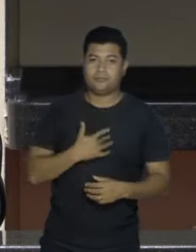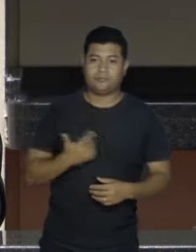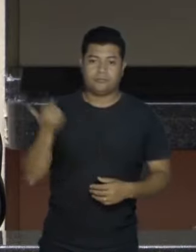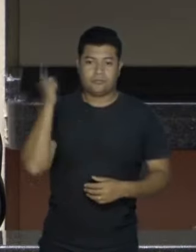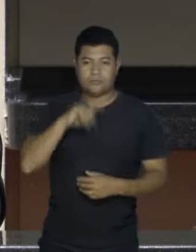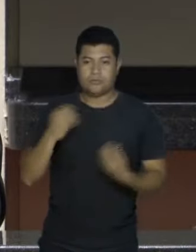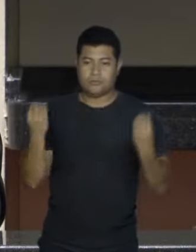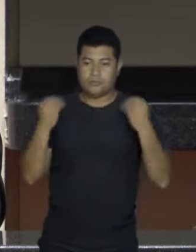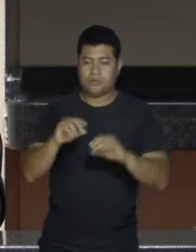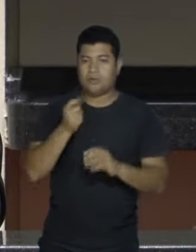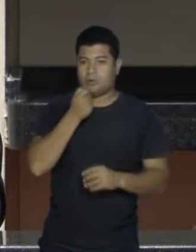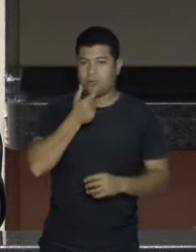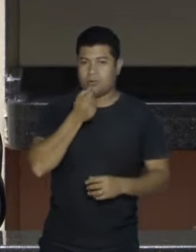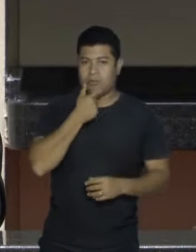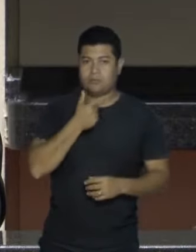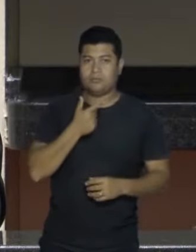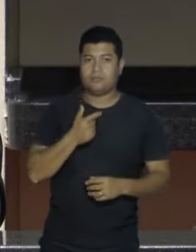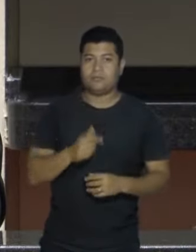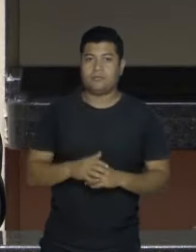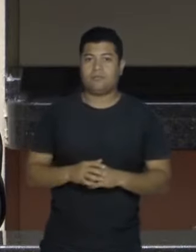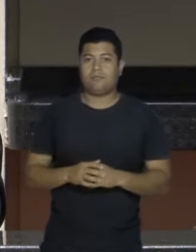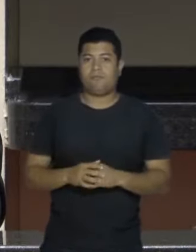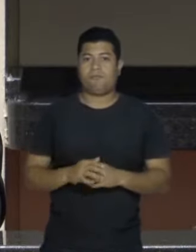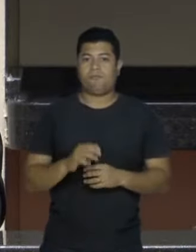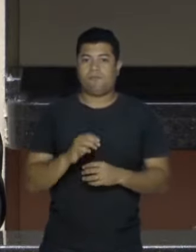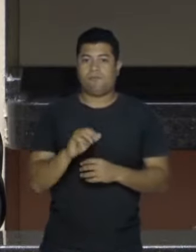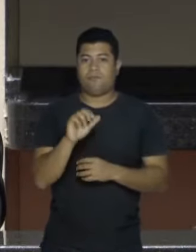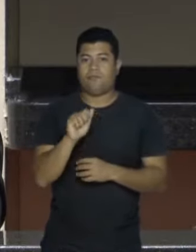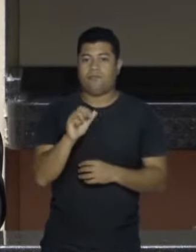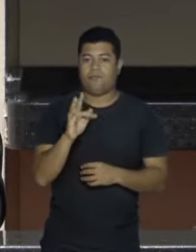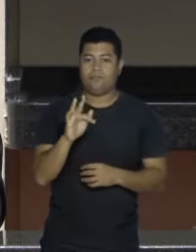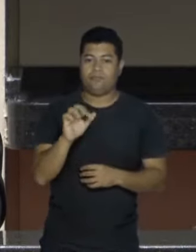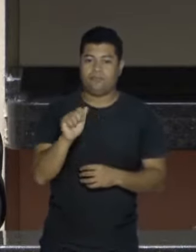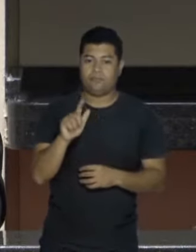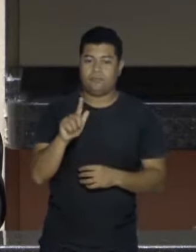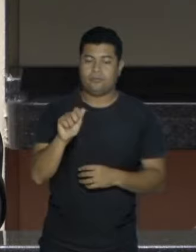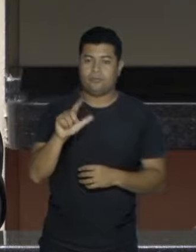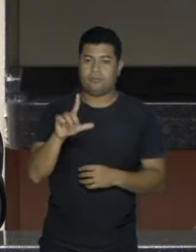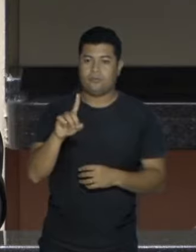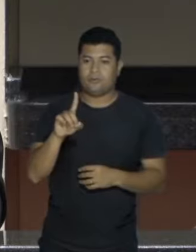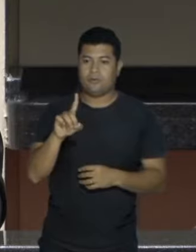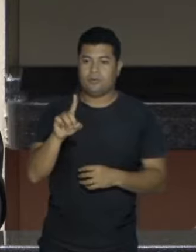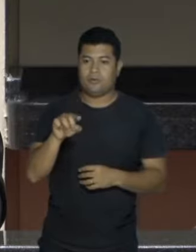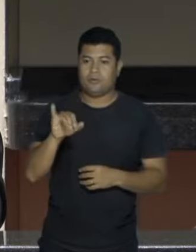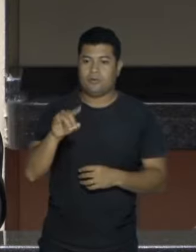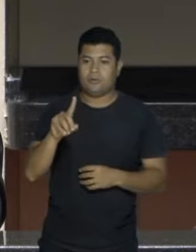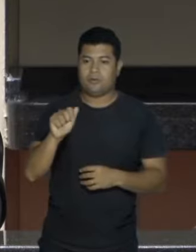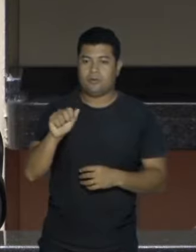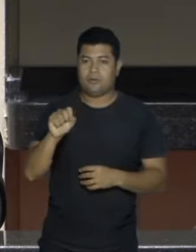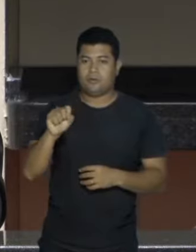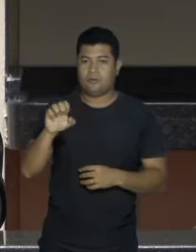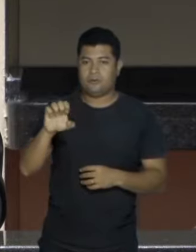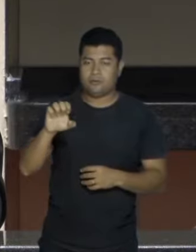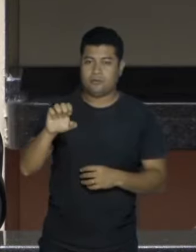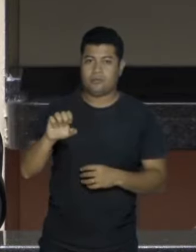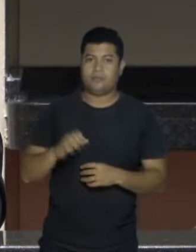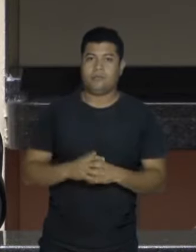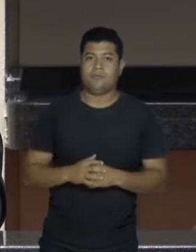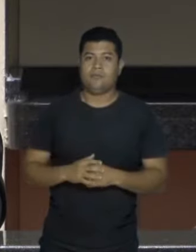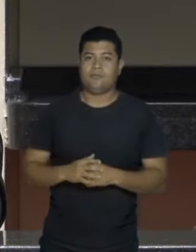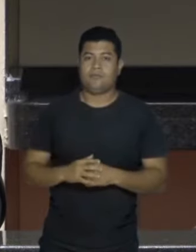ao Alfa gás e beta agaosidade a relação Nacional